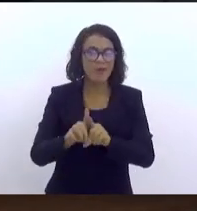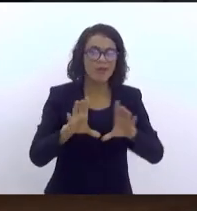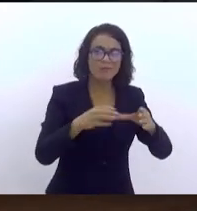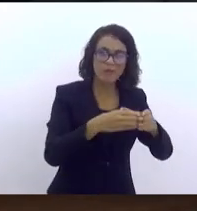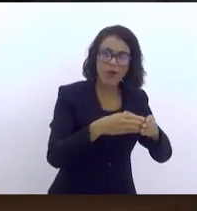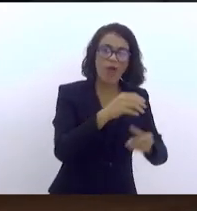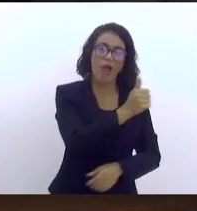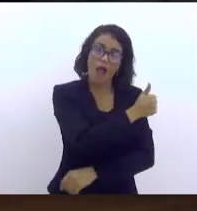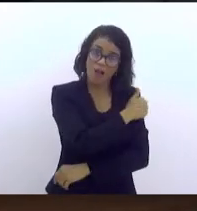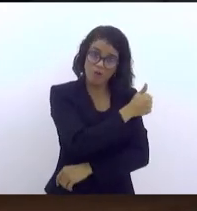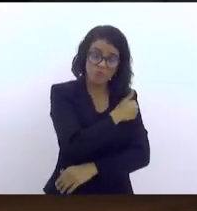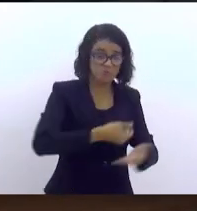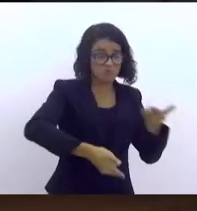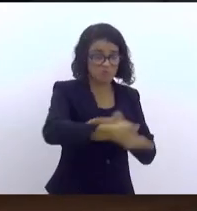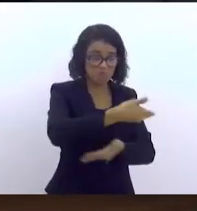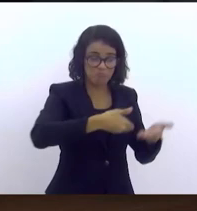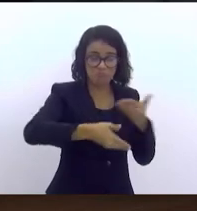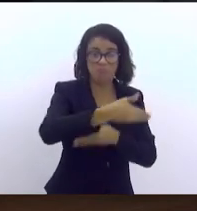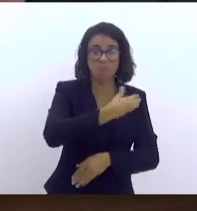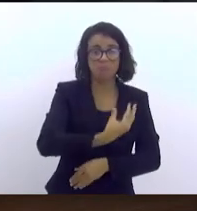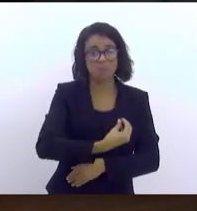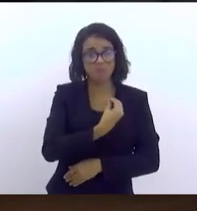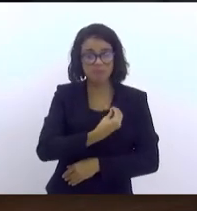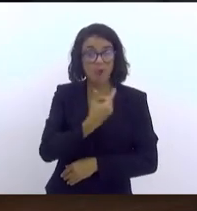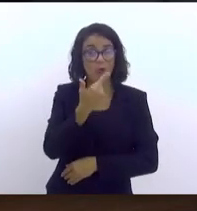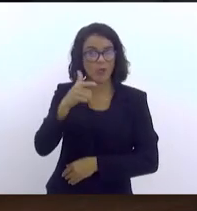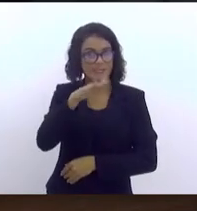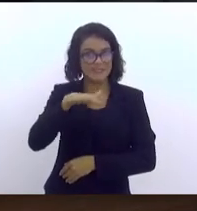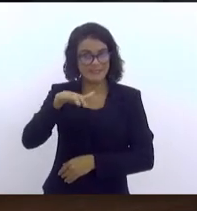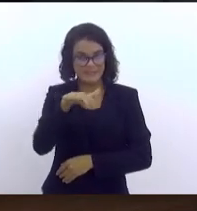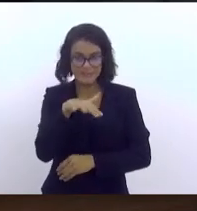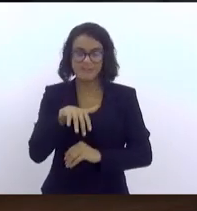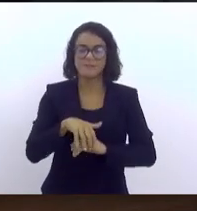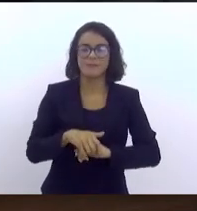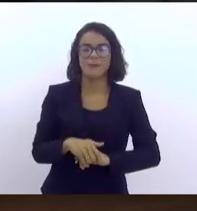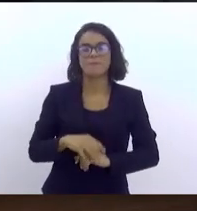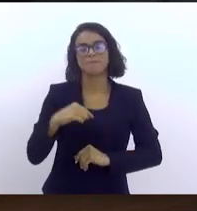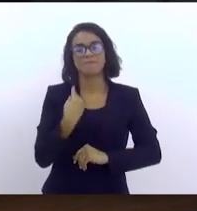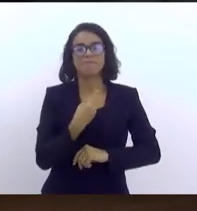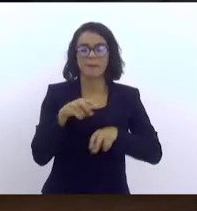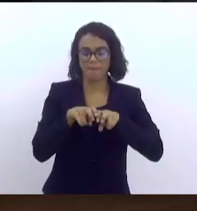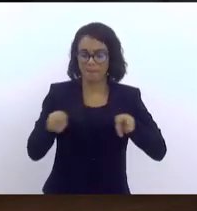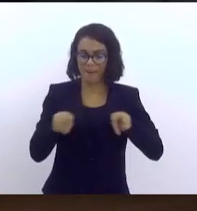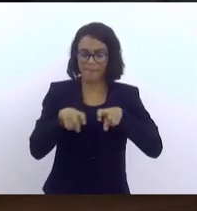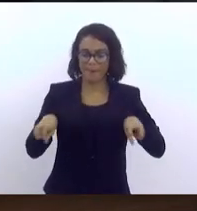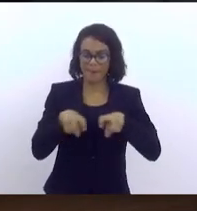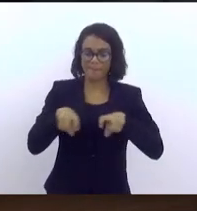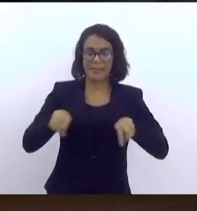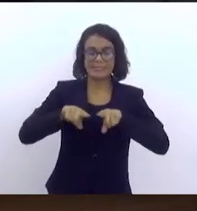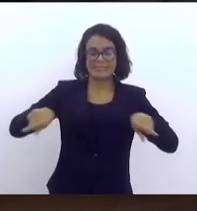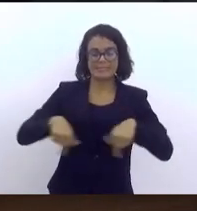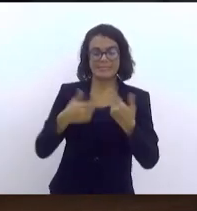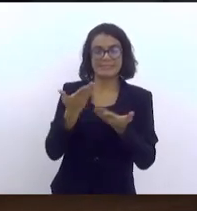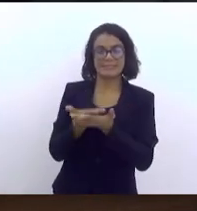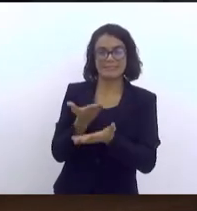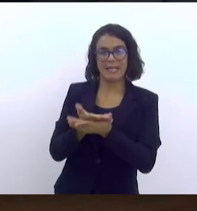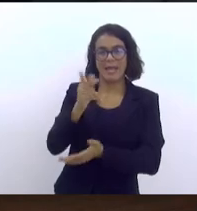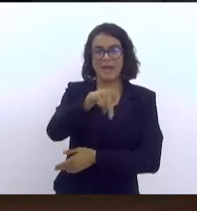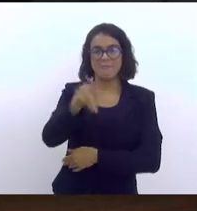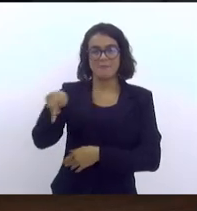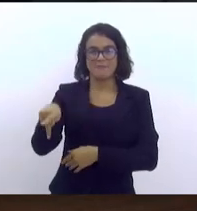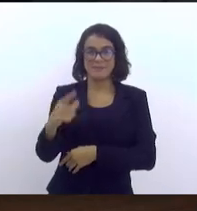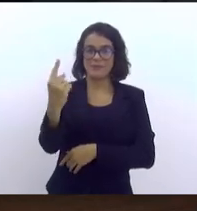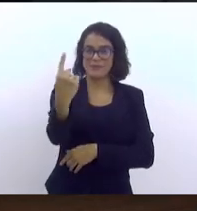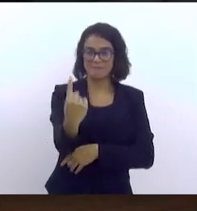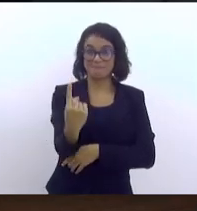em qual a gente convive porque outra ocasião a gente em sala de aula a professora a professora